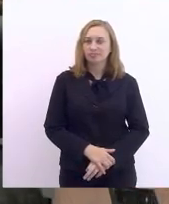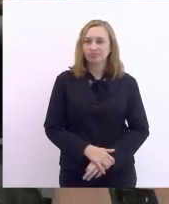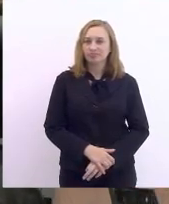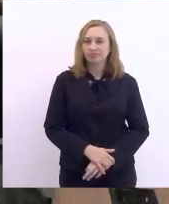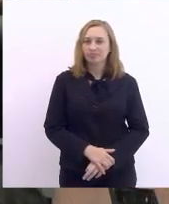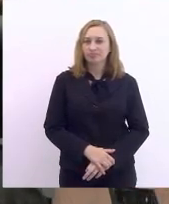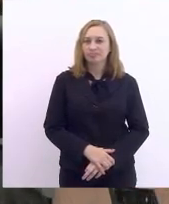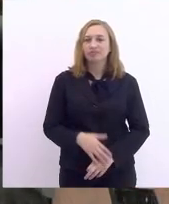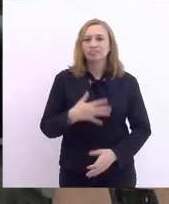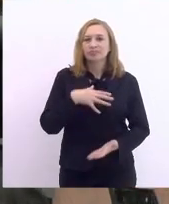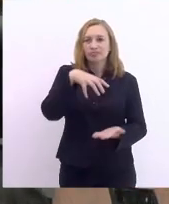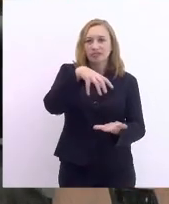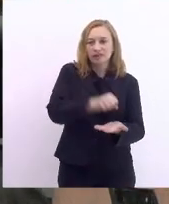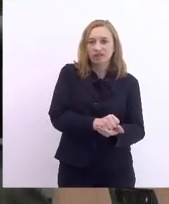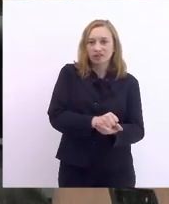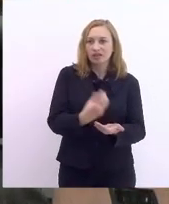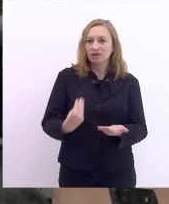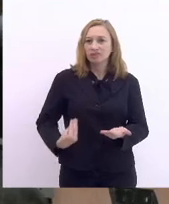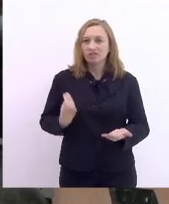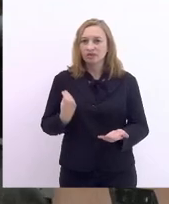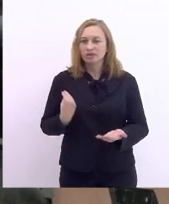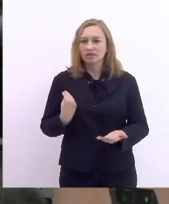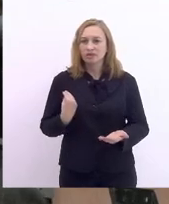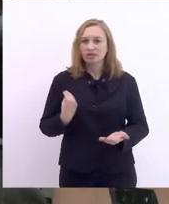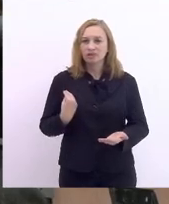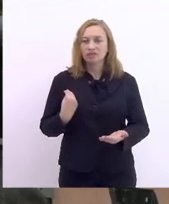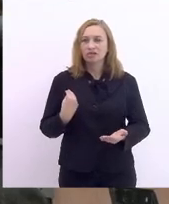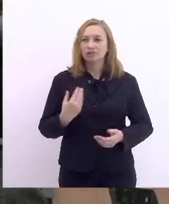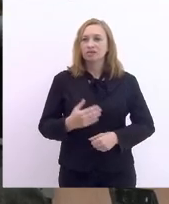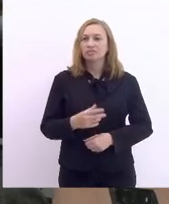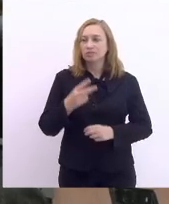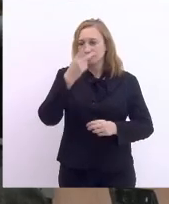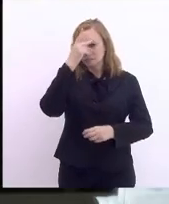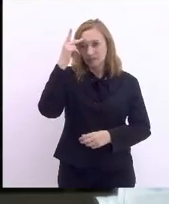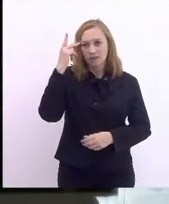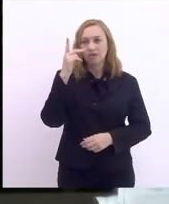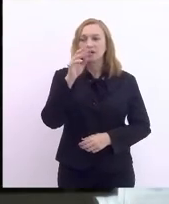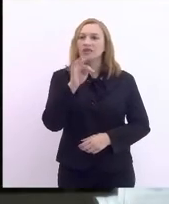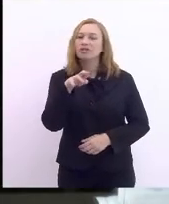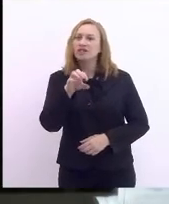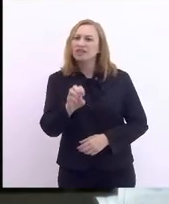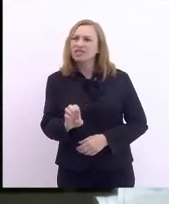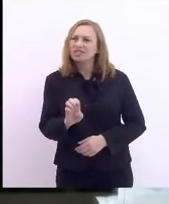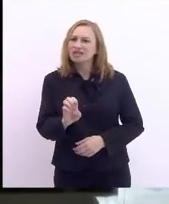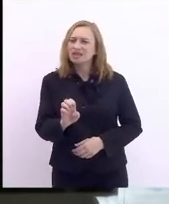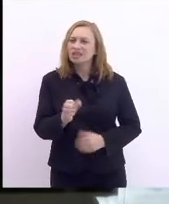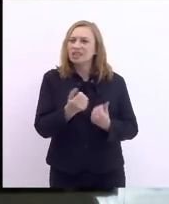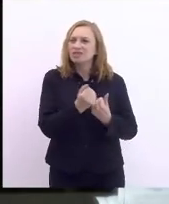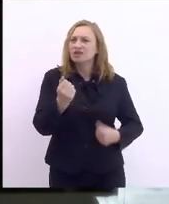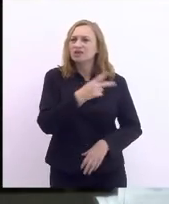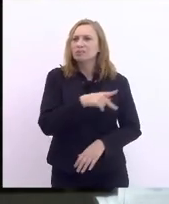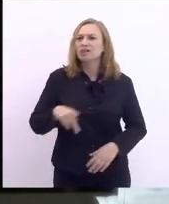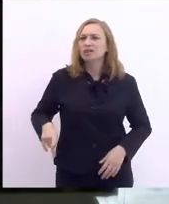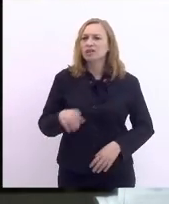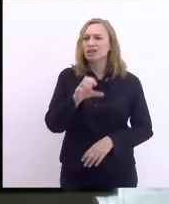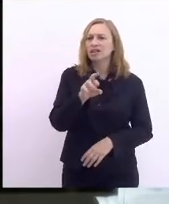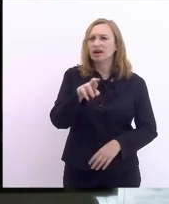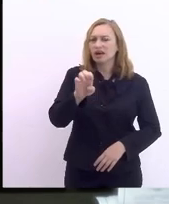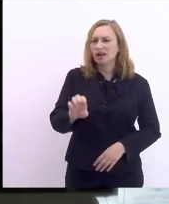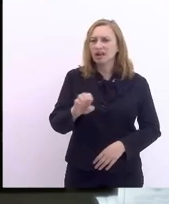Olá gostaríamos de registrar a presença das seguintes autoridades Francis bogossian vice presidente do